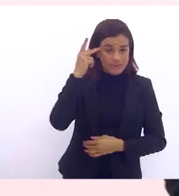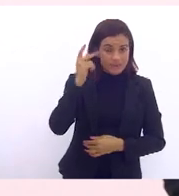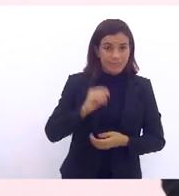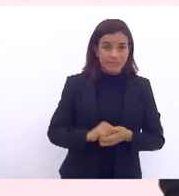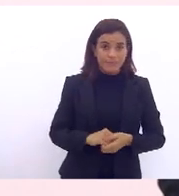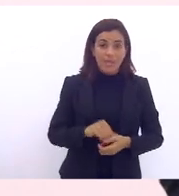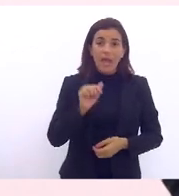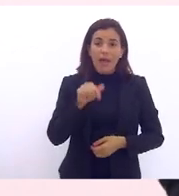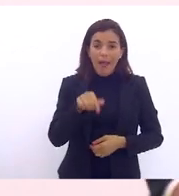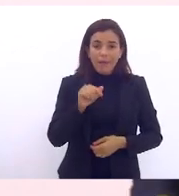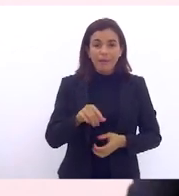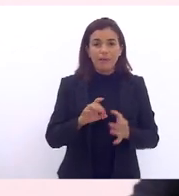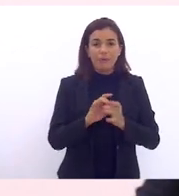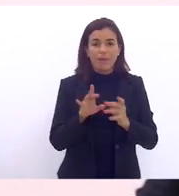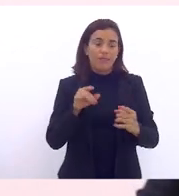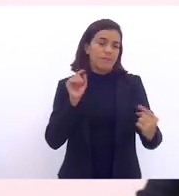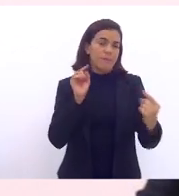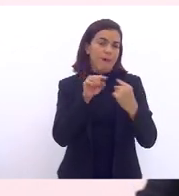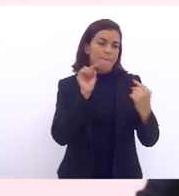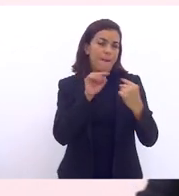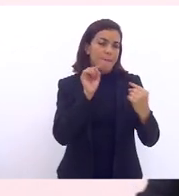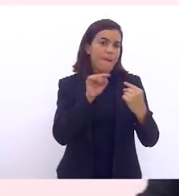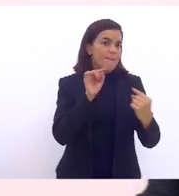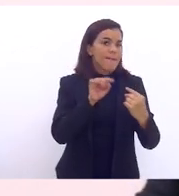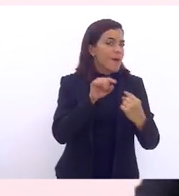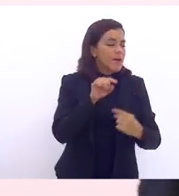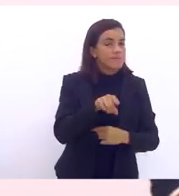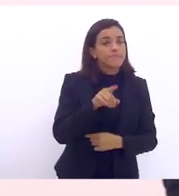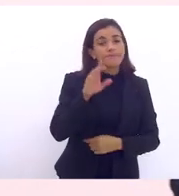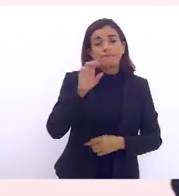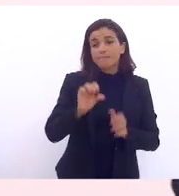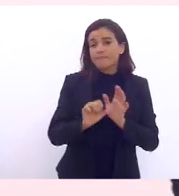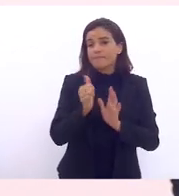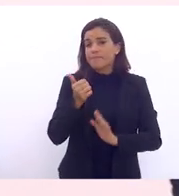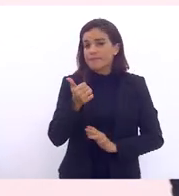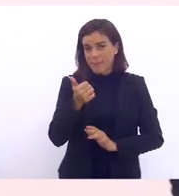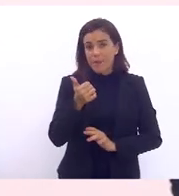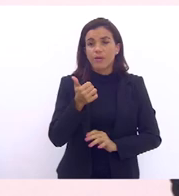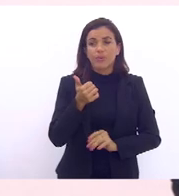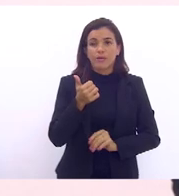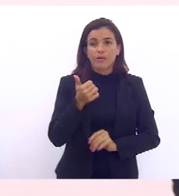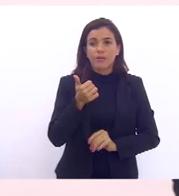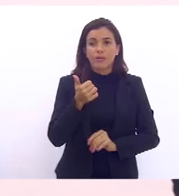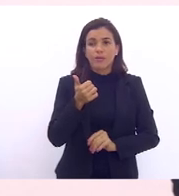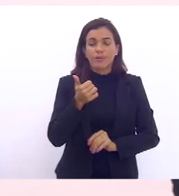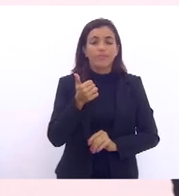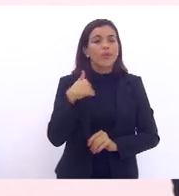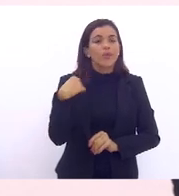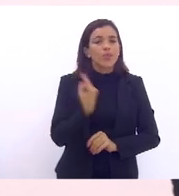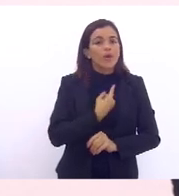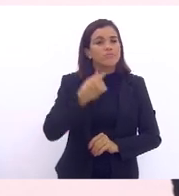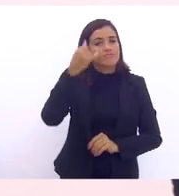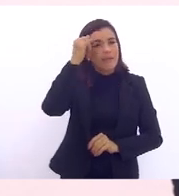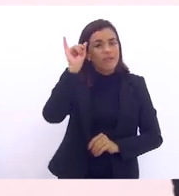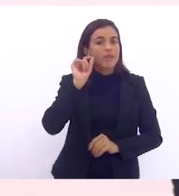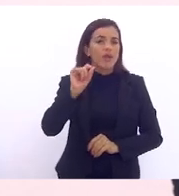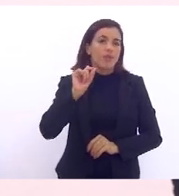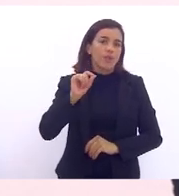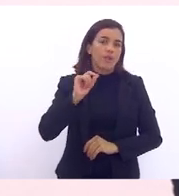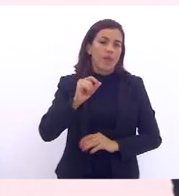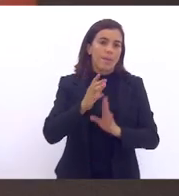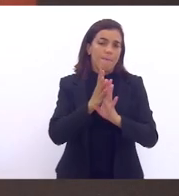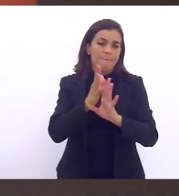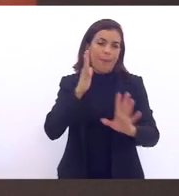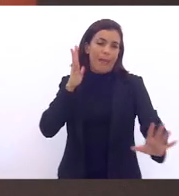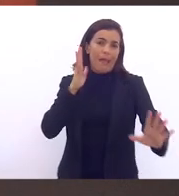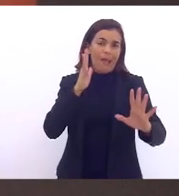freeflow da 101 foi uma proposta da CCR para poder concedente primeiro a gente eh eh evitaria a construção de praça de pedágio é